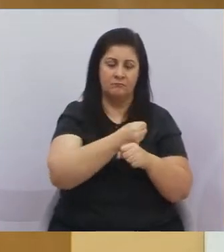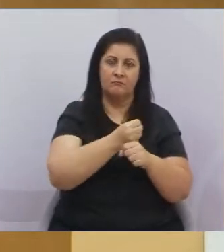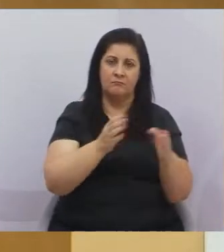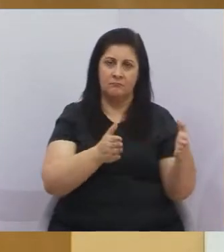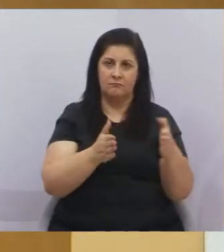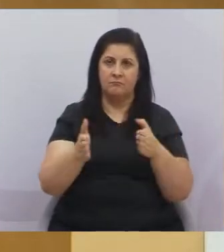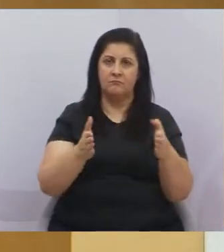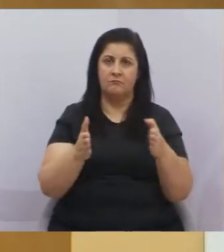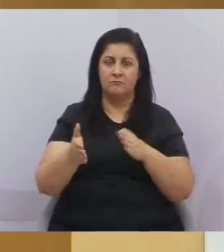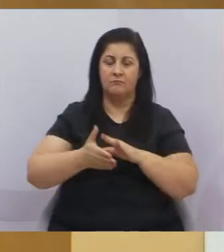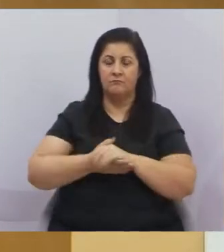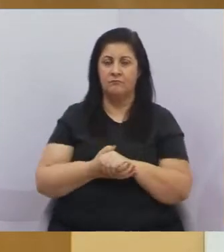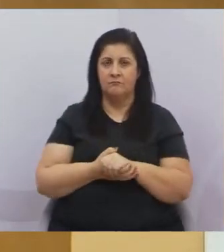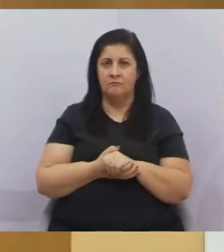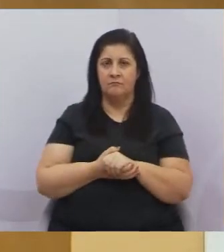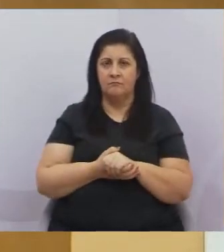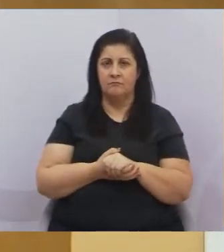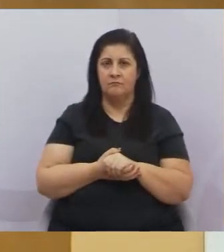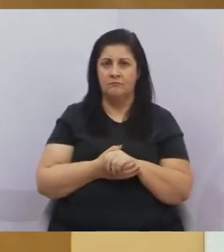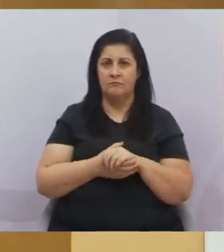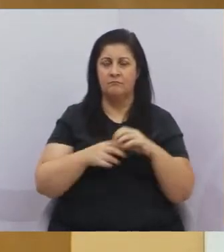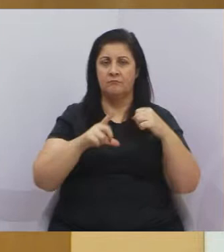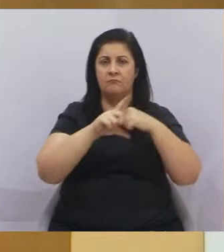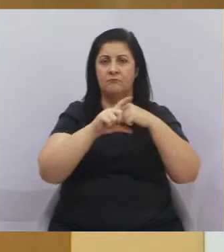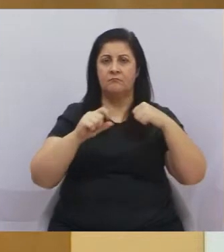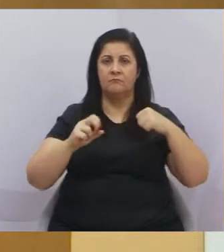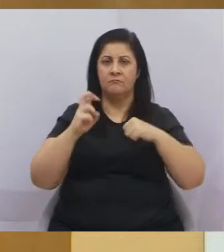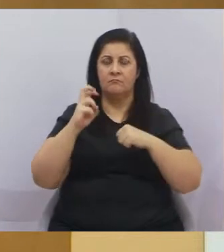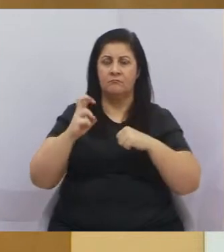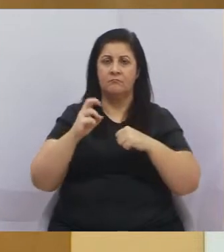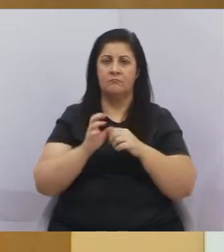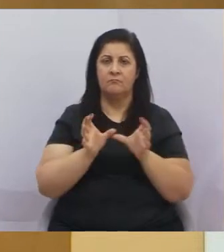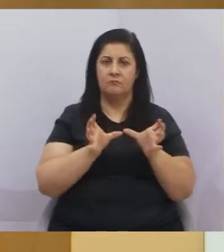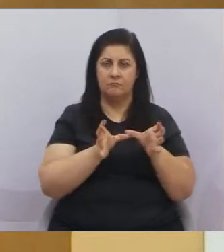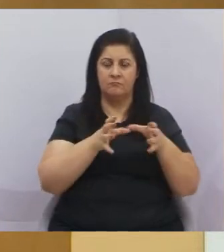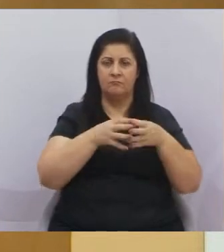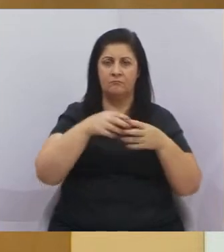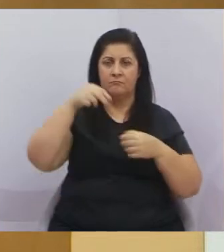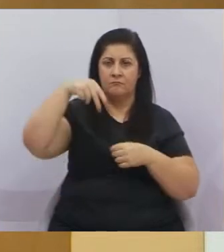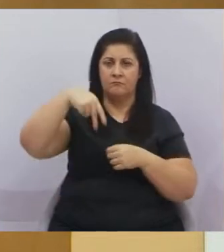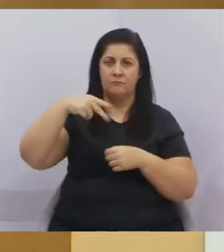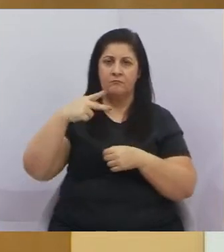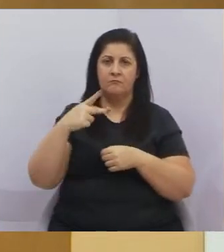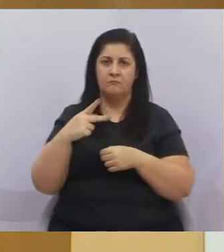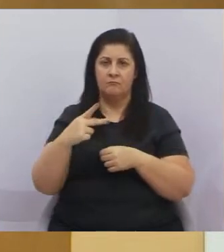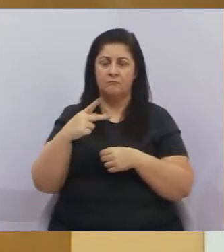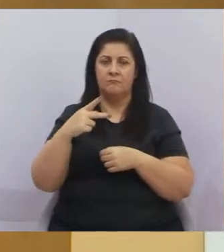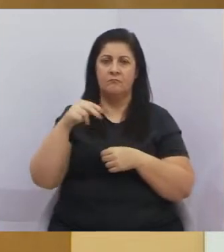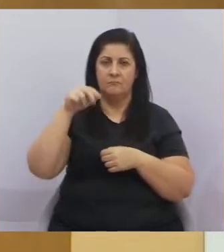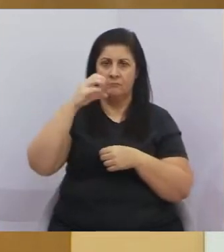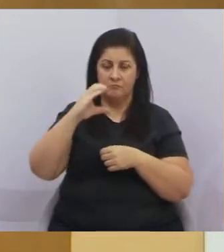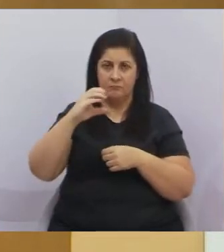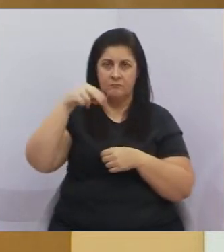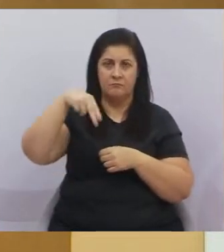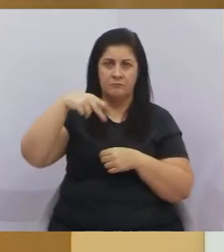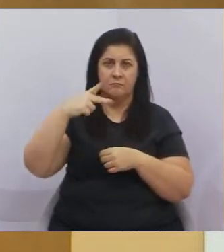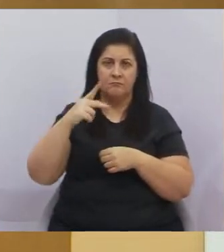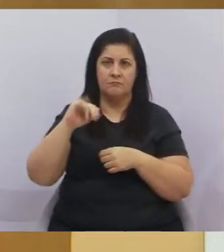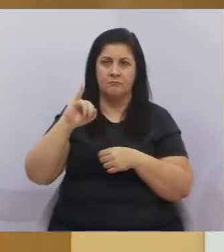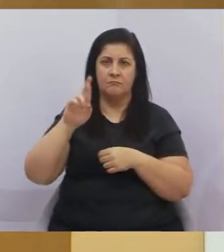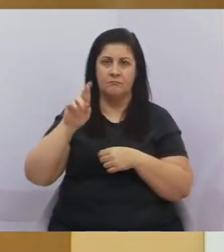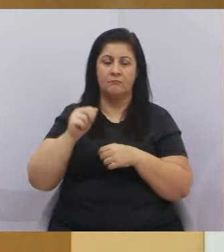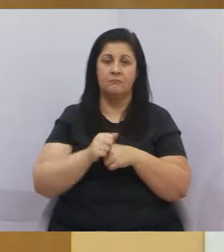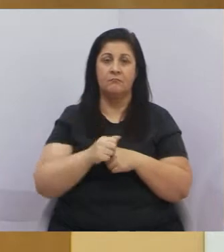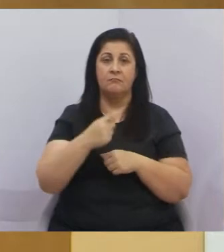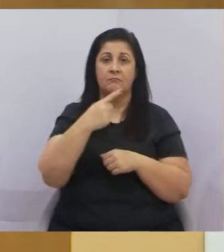Artigo 5º. O Conselho Municipal de Promoção da Igualdade Racial, CMPIR, será paritário, constituído por 12